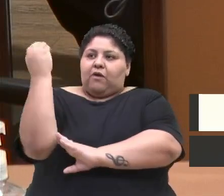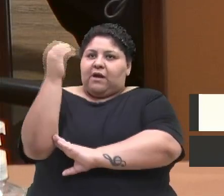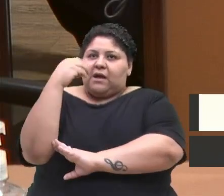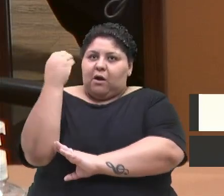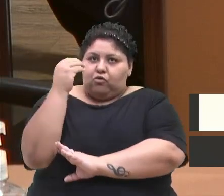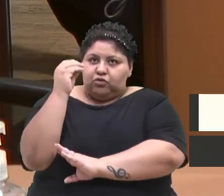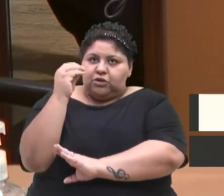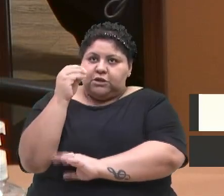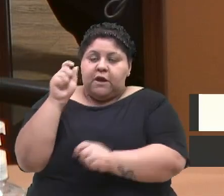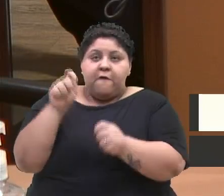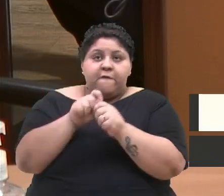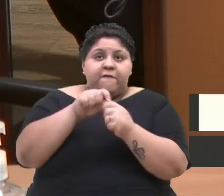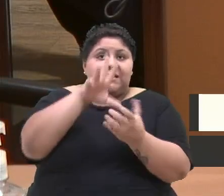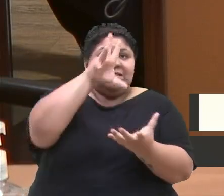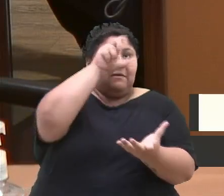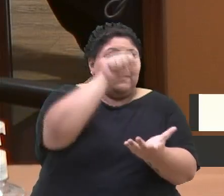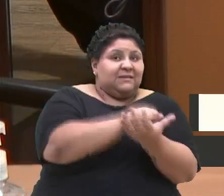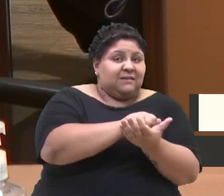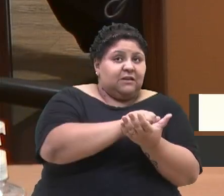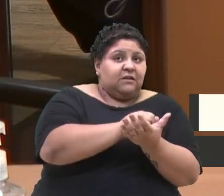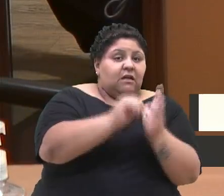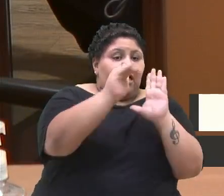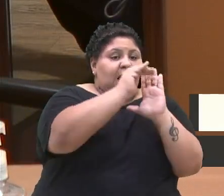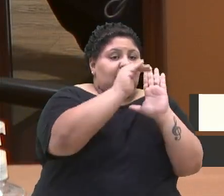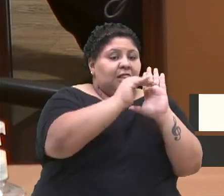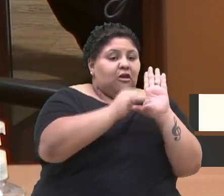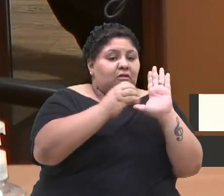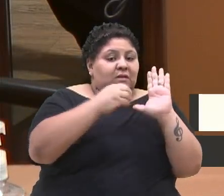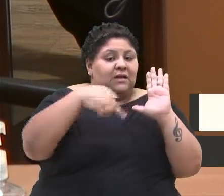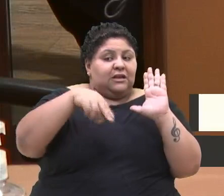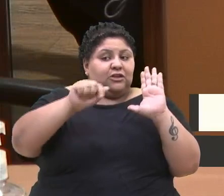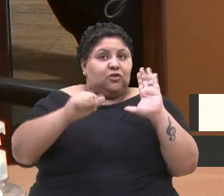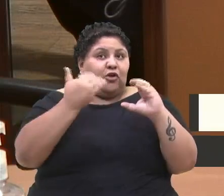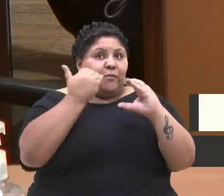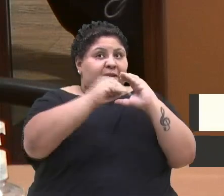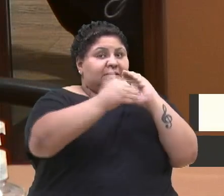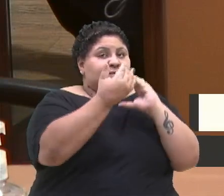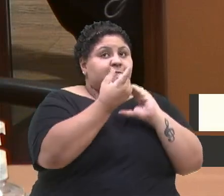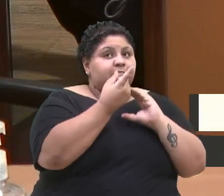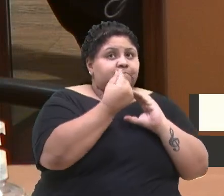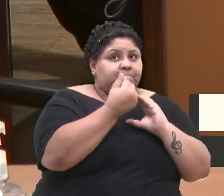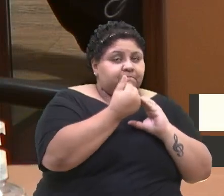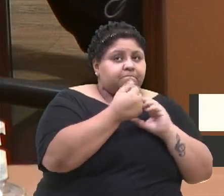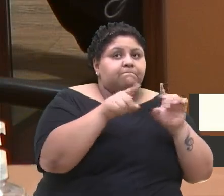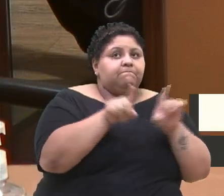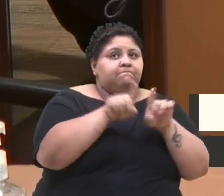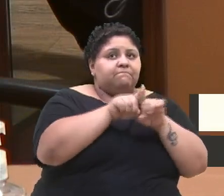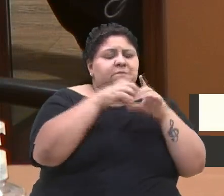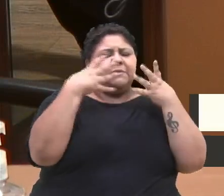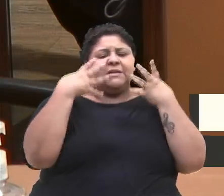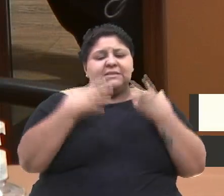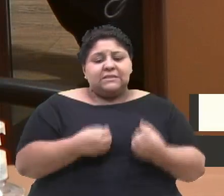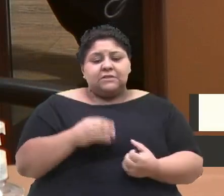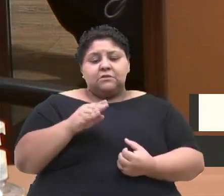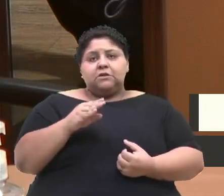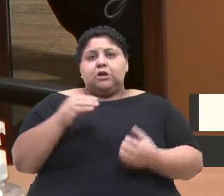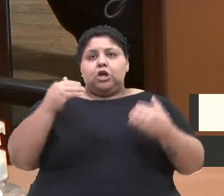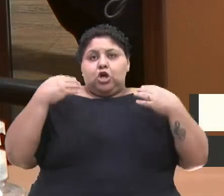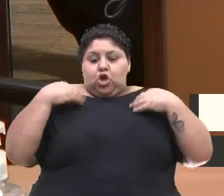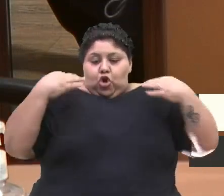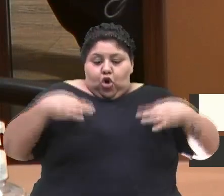receberem recursos. Então, é um apelo que a gente faz. Também as ONGs aceitam brechós, roupas em bom